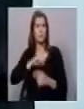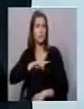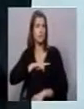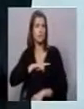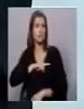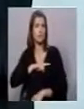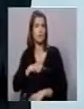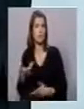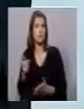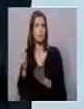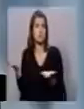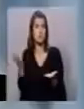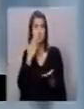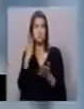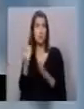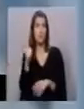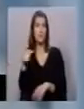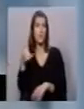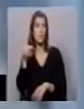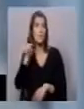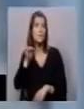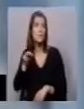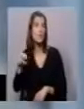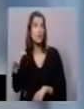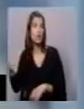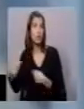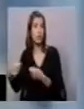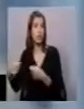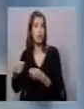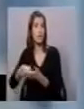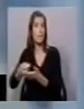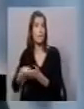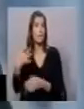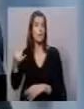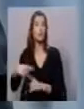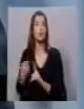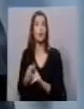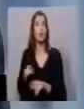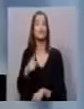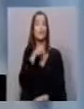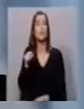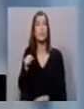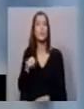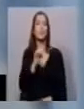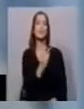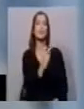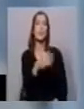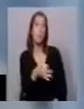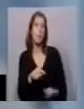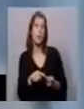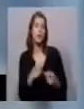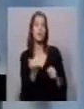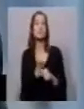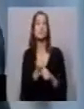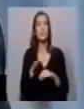têm agendado cerca de 1,2 mil milhões de euros para pagar no próximo ano. Então, em relação aos swaps, então, em relação aos serviços que são